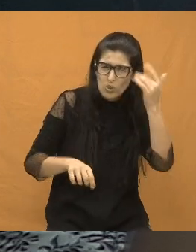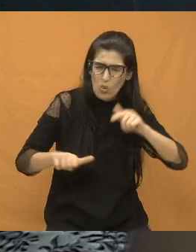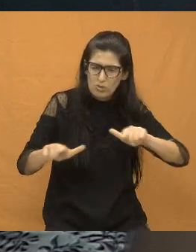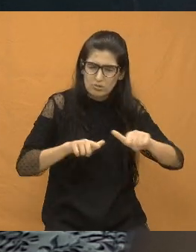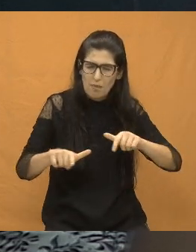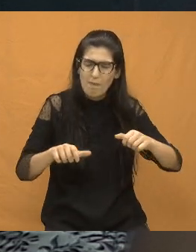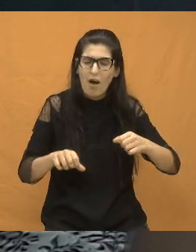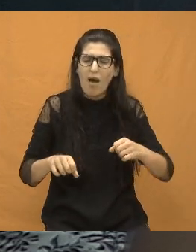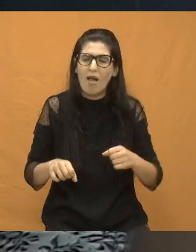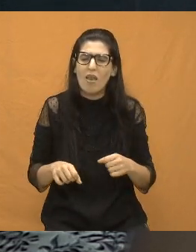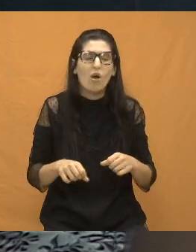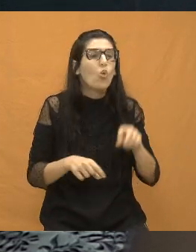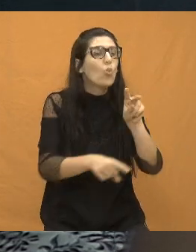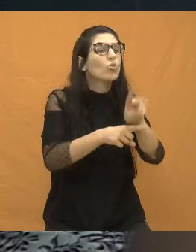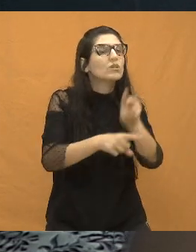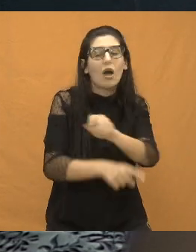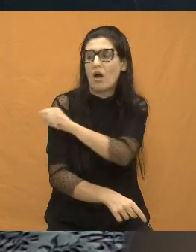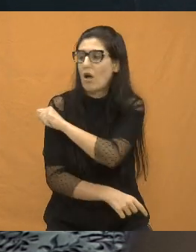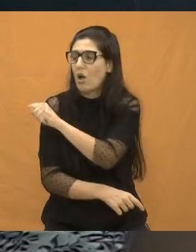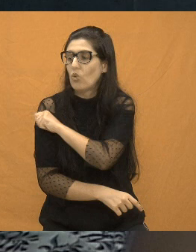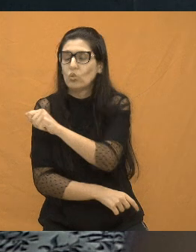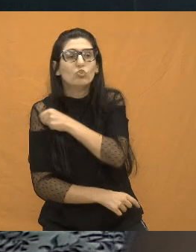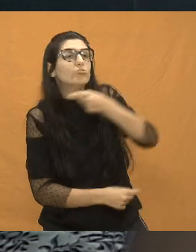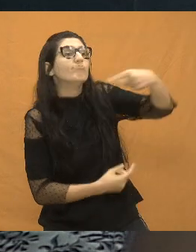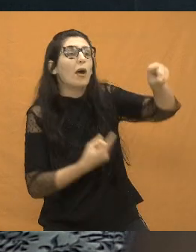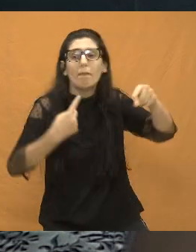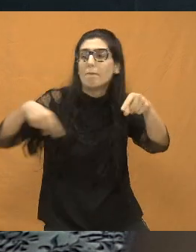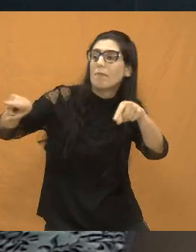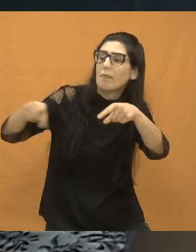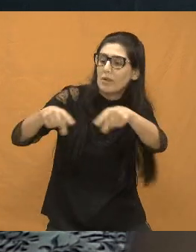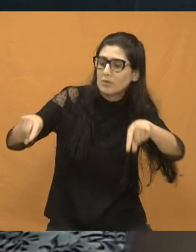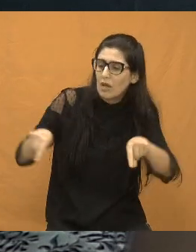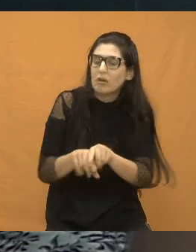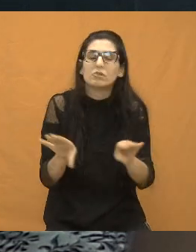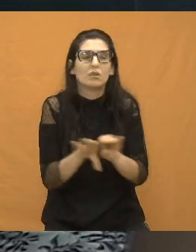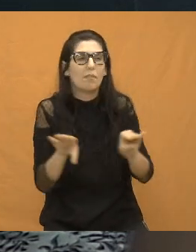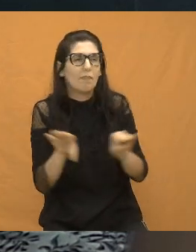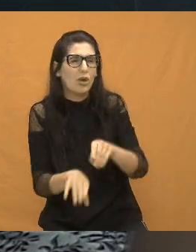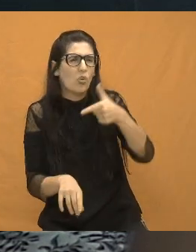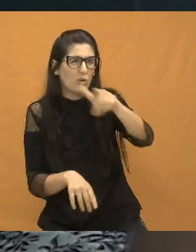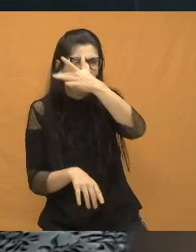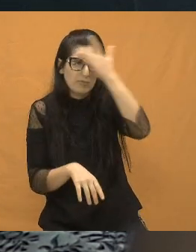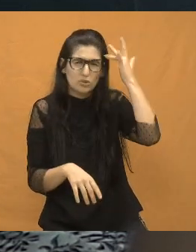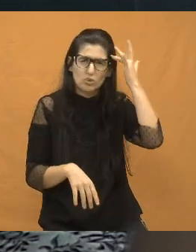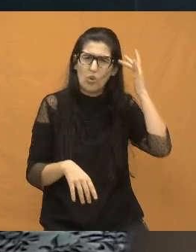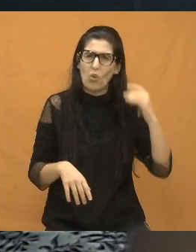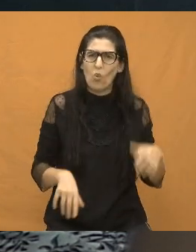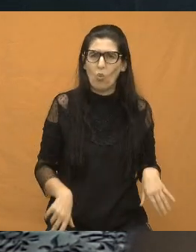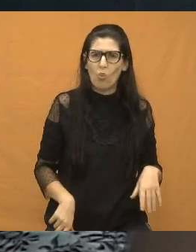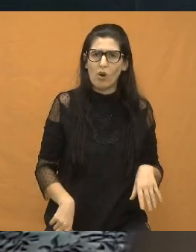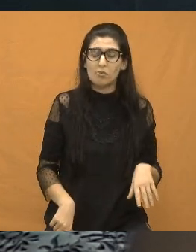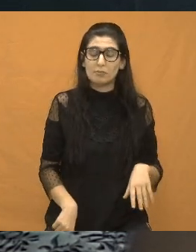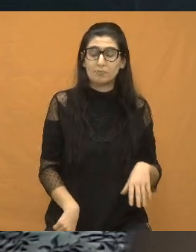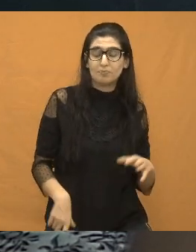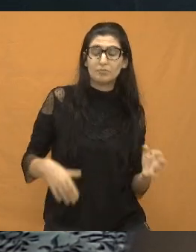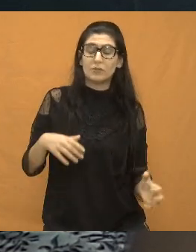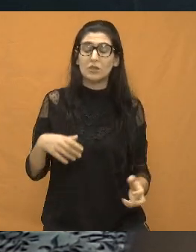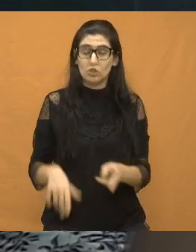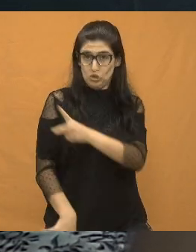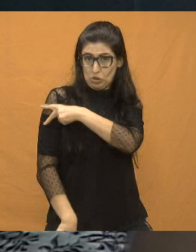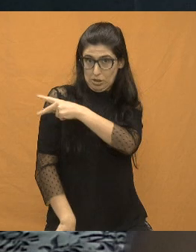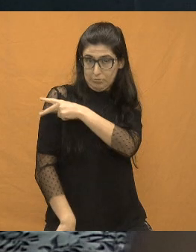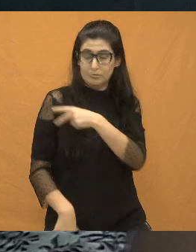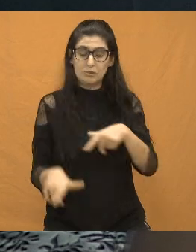tem alguns oficiais executivos que foram chamados. Então, existe um estudo, né, que